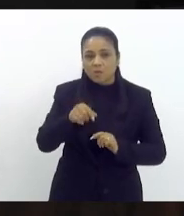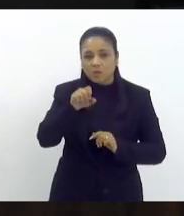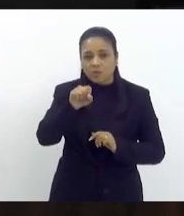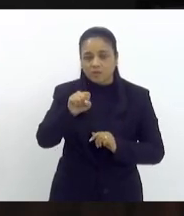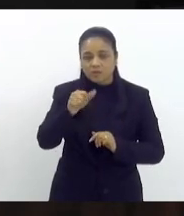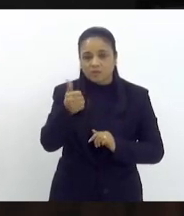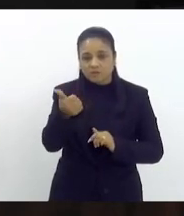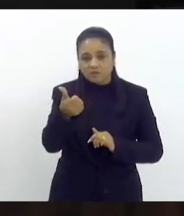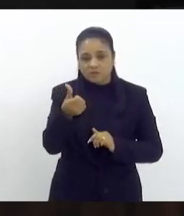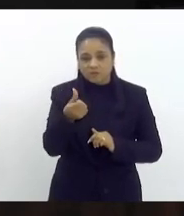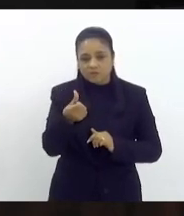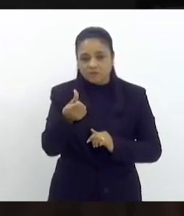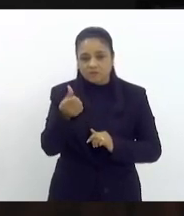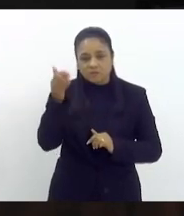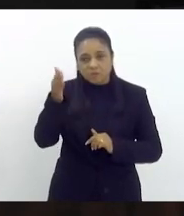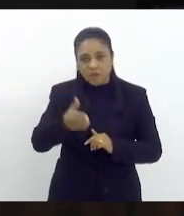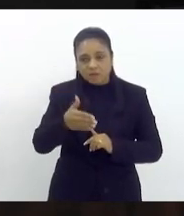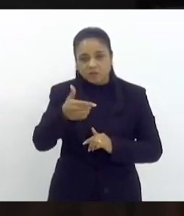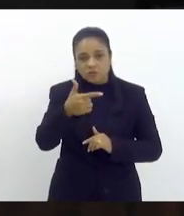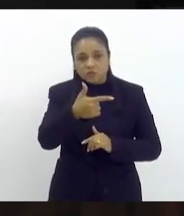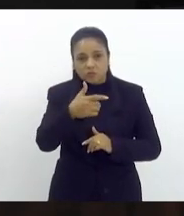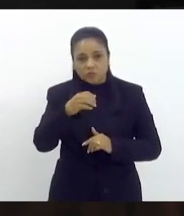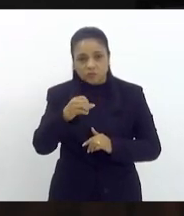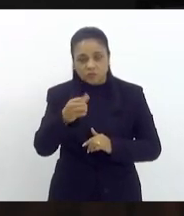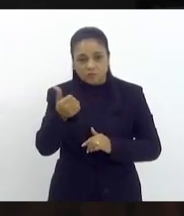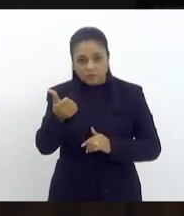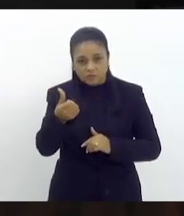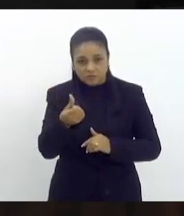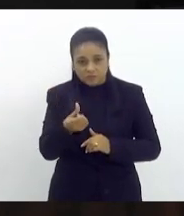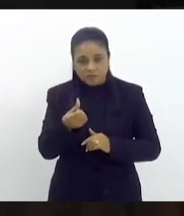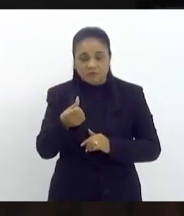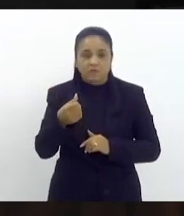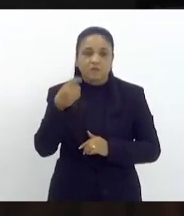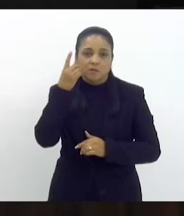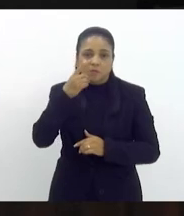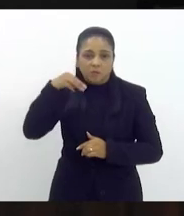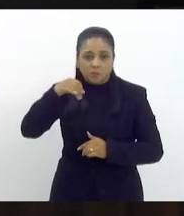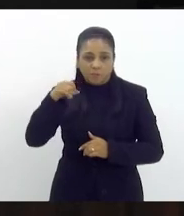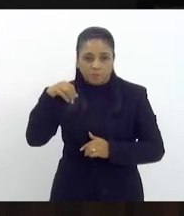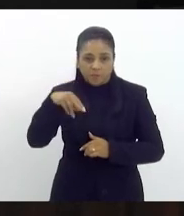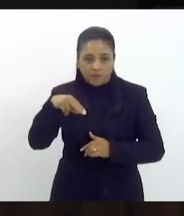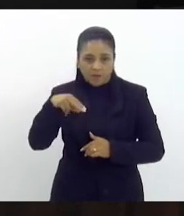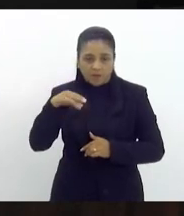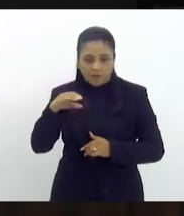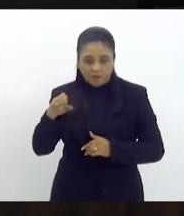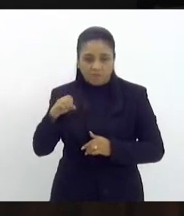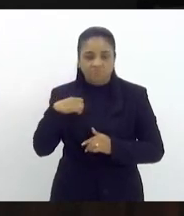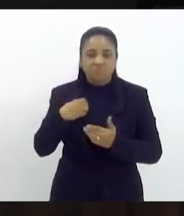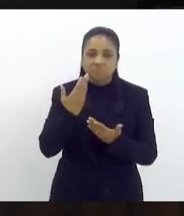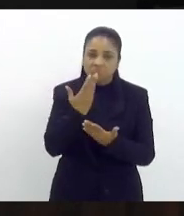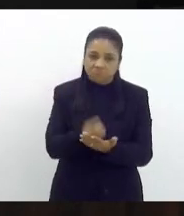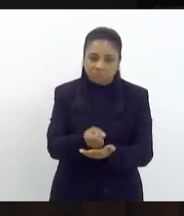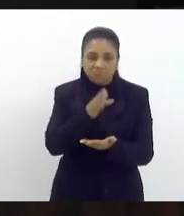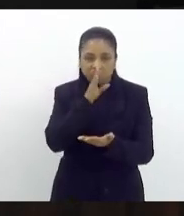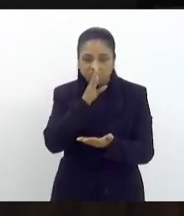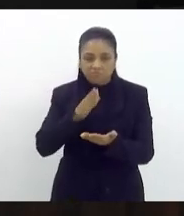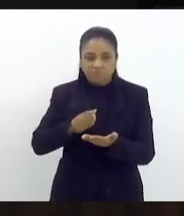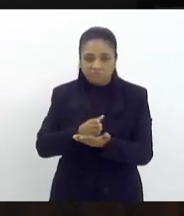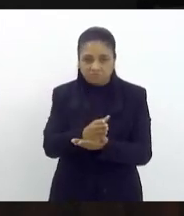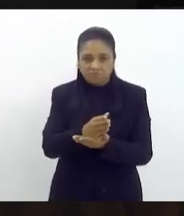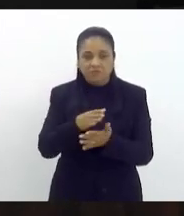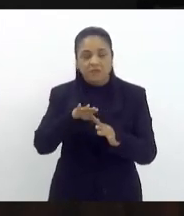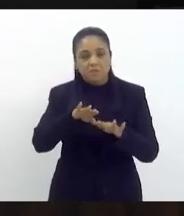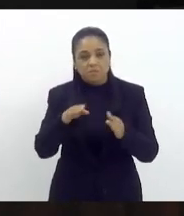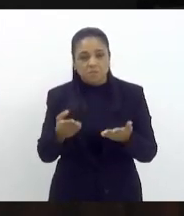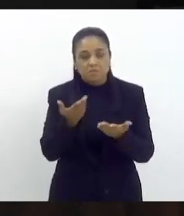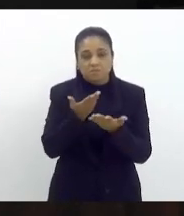1816 de 16 também deputado Mink senhores que aprovam permaneçam como estão aprovado há também sobre a